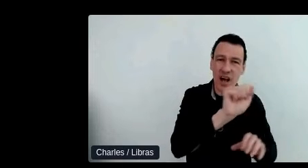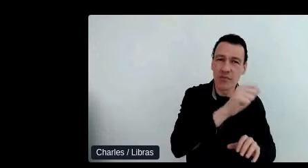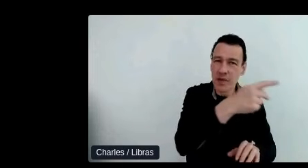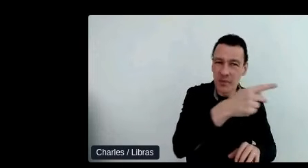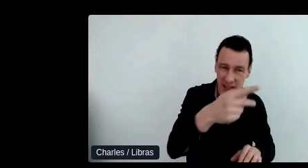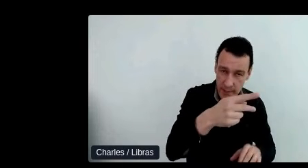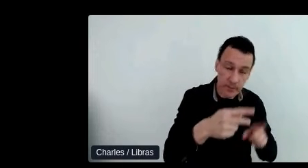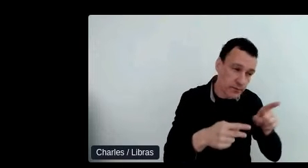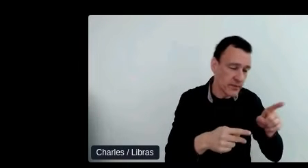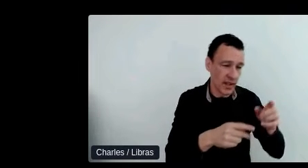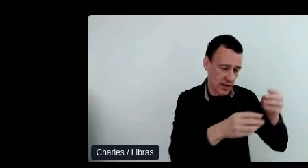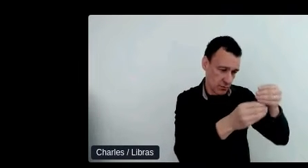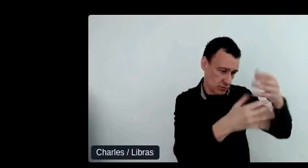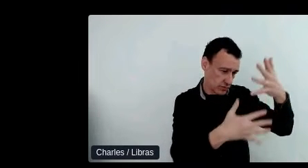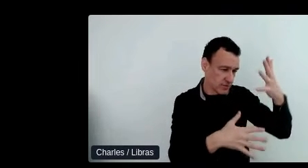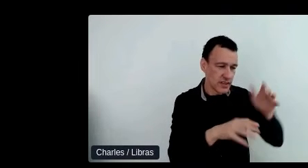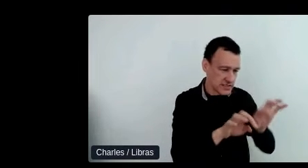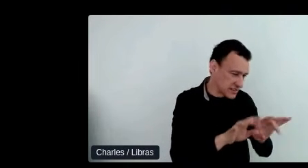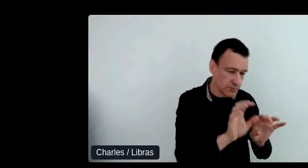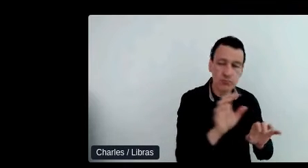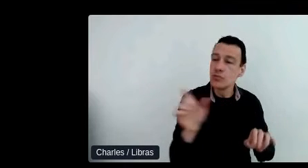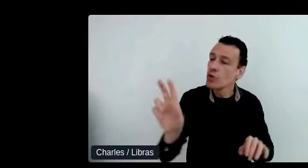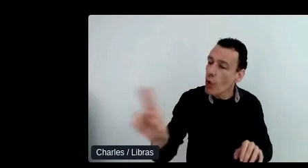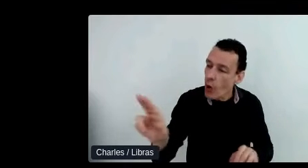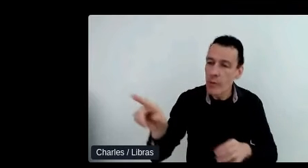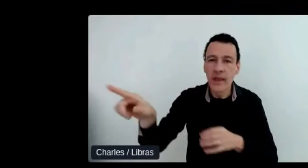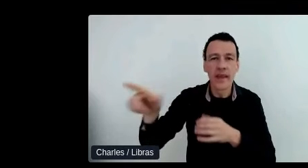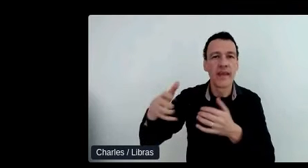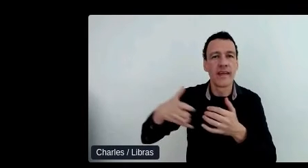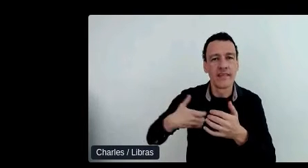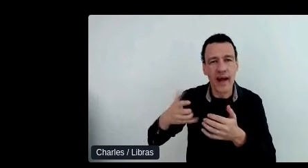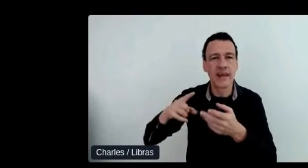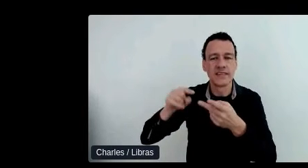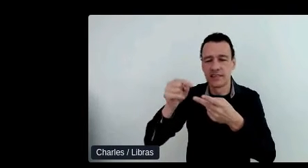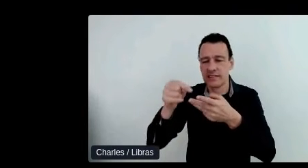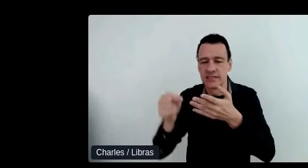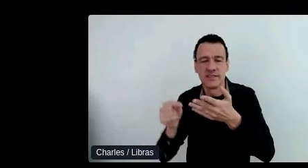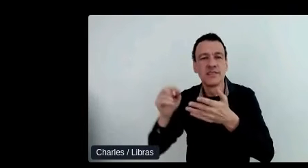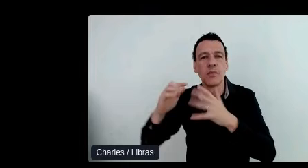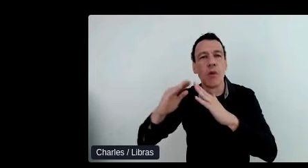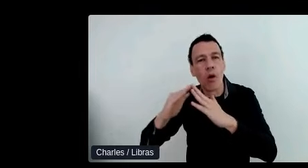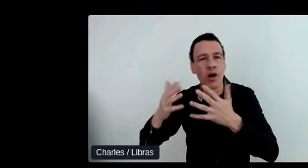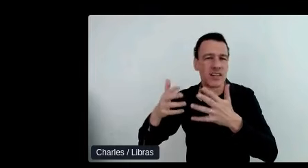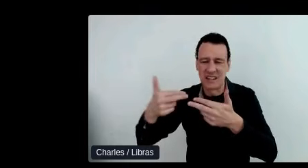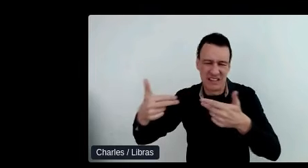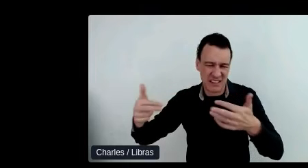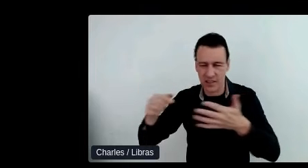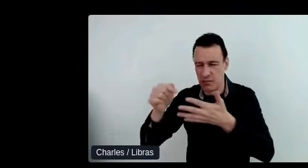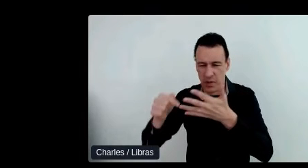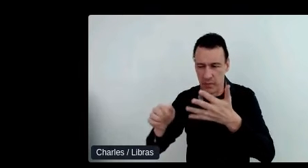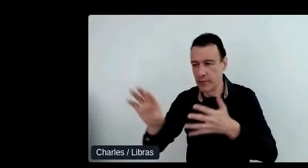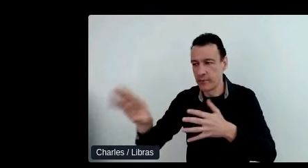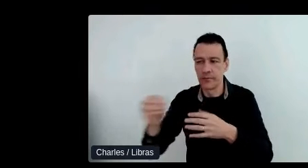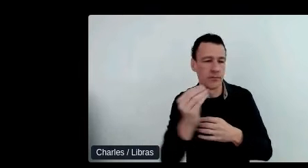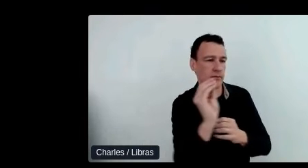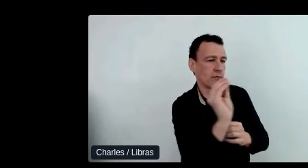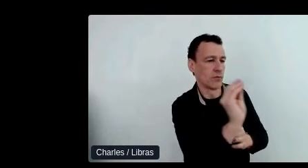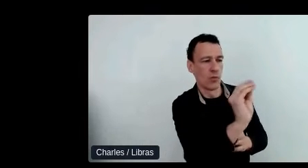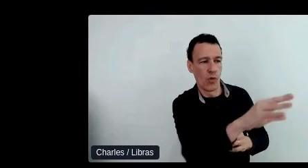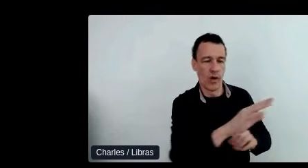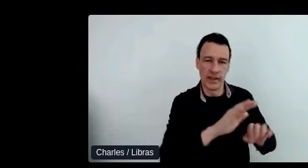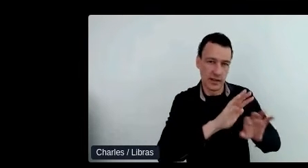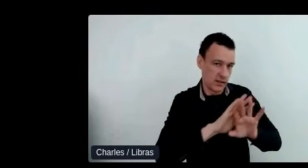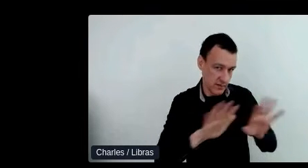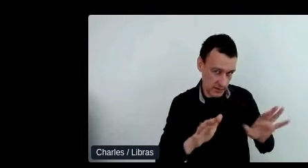o crédito mais alto. E, assim, por uma questão social histórica, não precisa dar muita informação de quem é, todo mundo